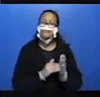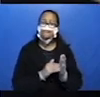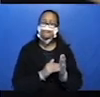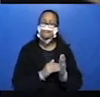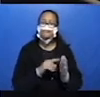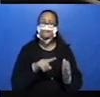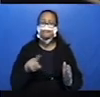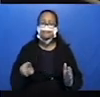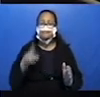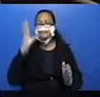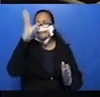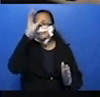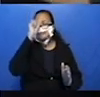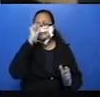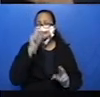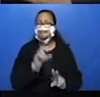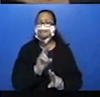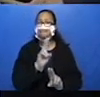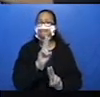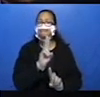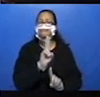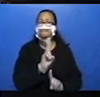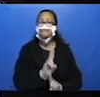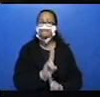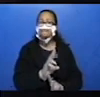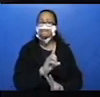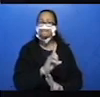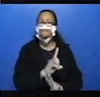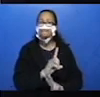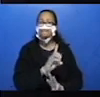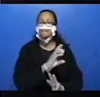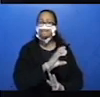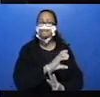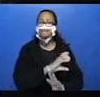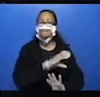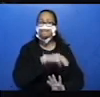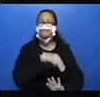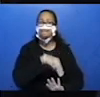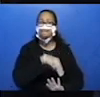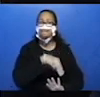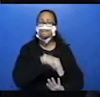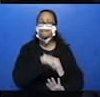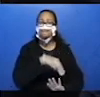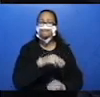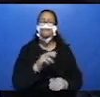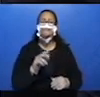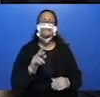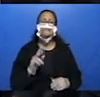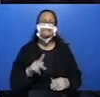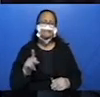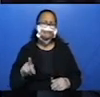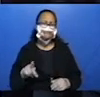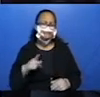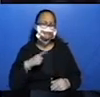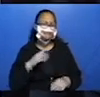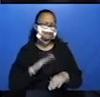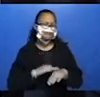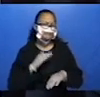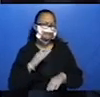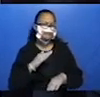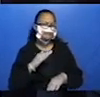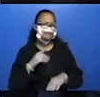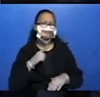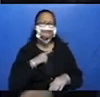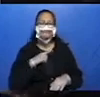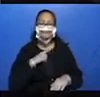número: unidade, dezena, centena, unidade de milhar. Professora, tem mais? Tem. Os números